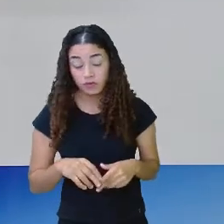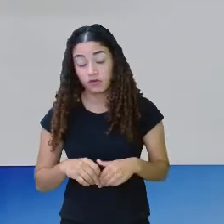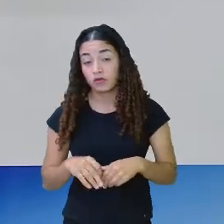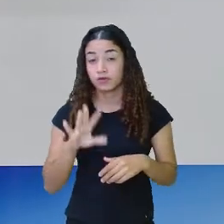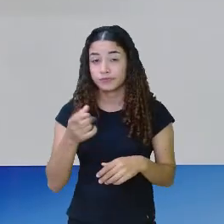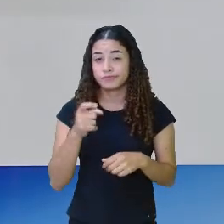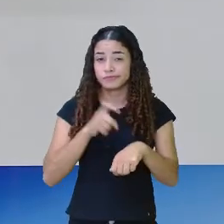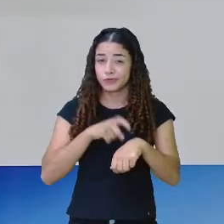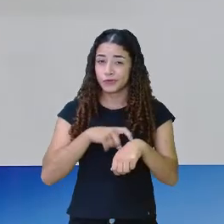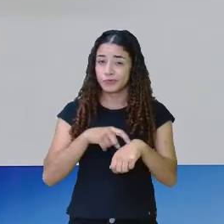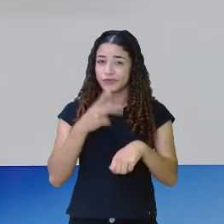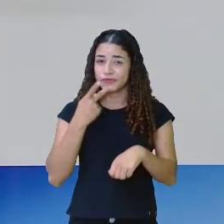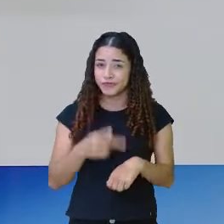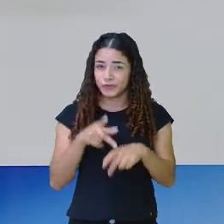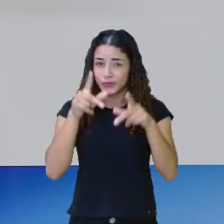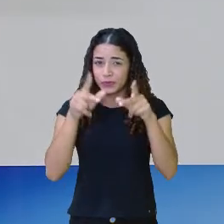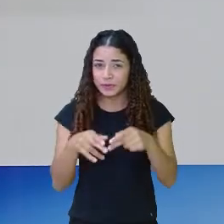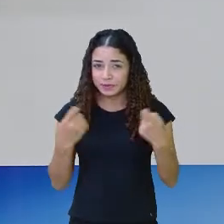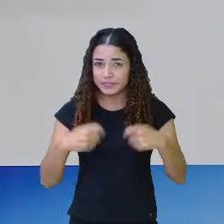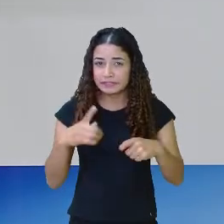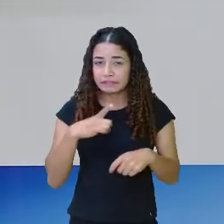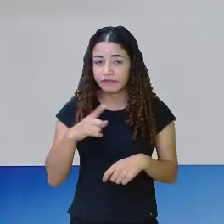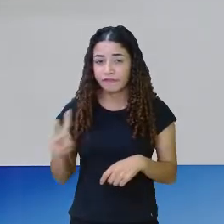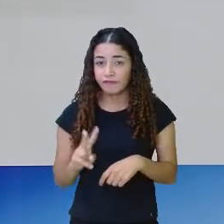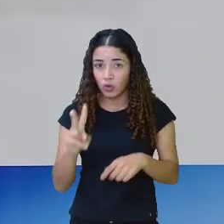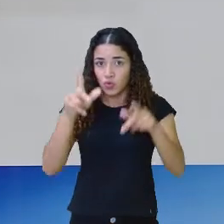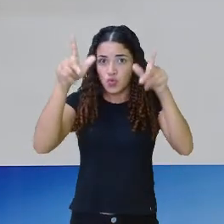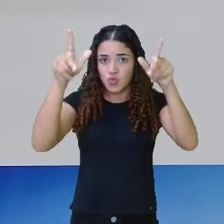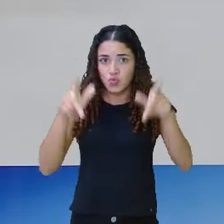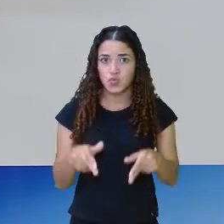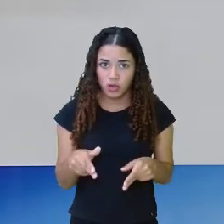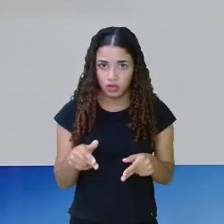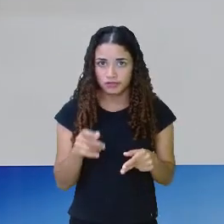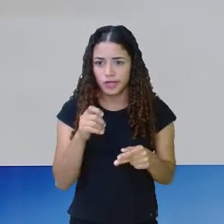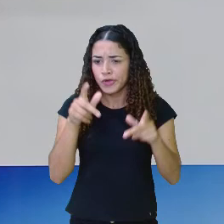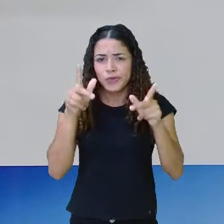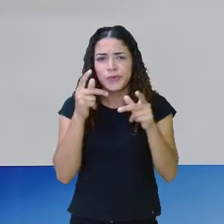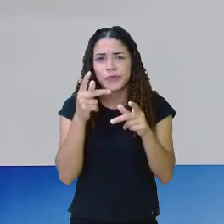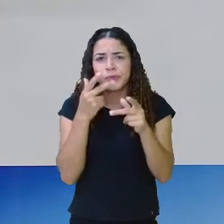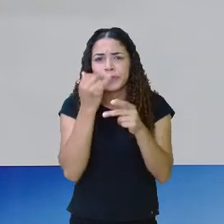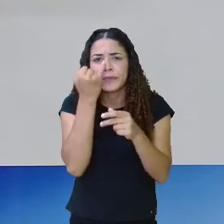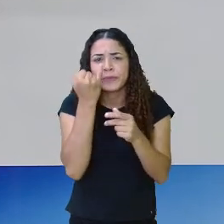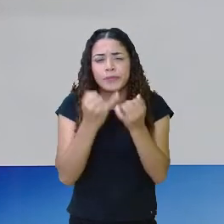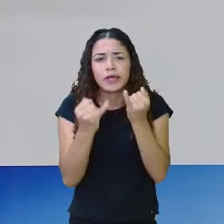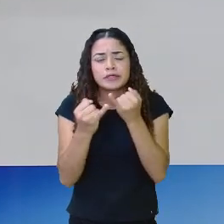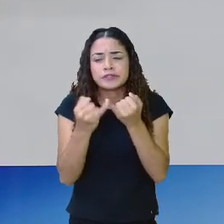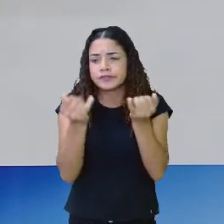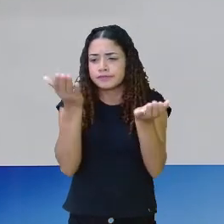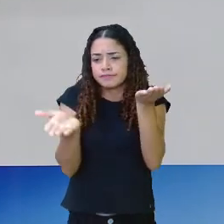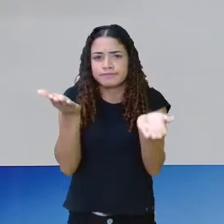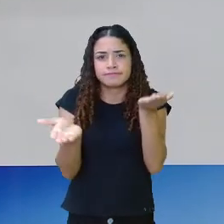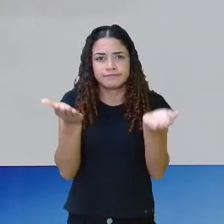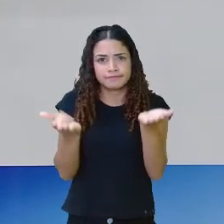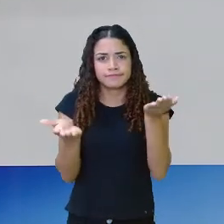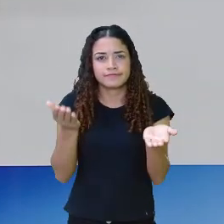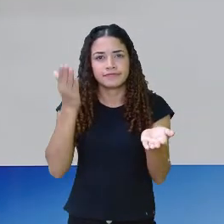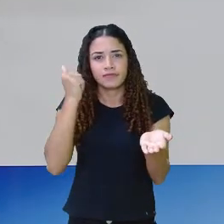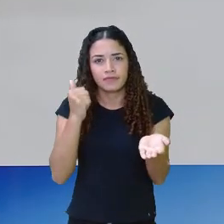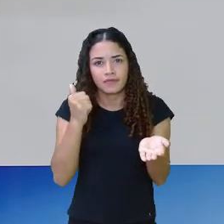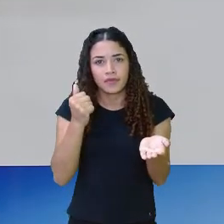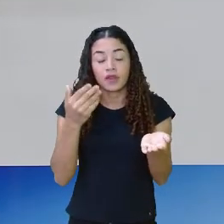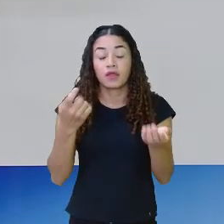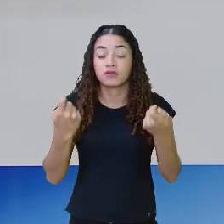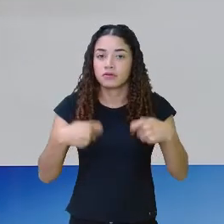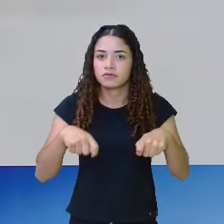ter valores iguais, como na minha balança. Para eu conseguir manter a minha balança em equilíbrio, eu precisava ter as